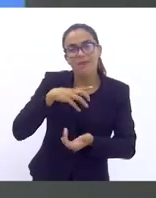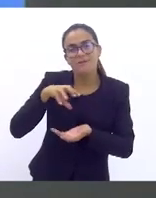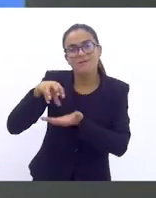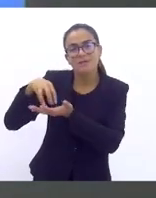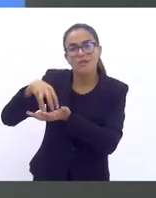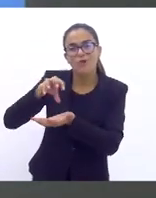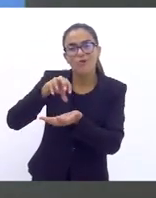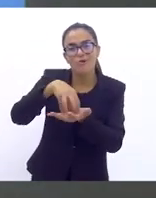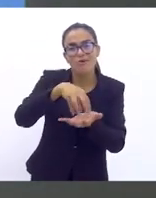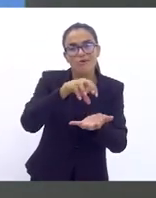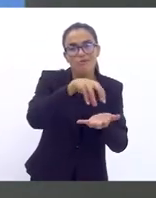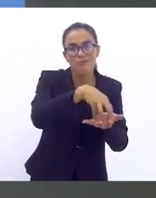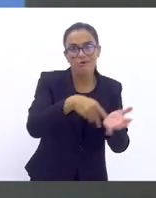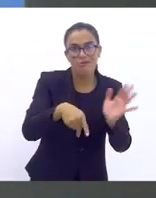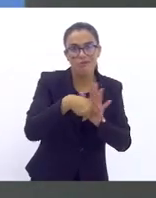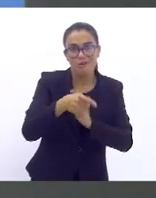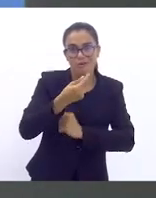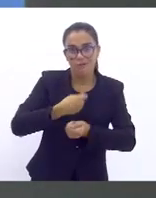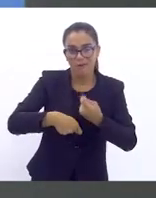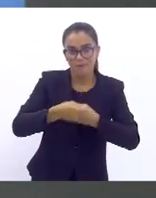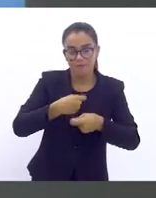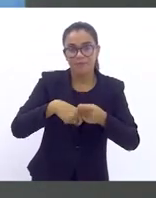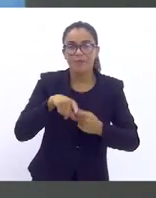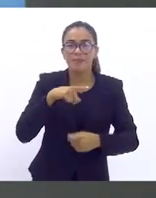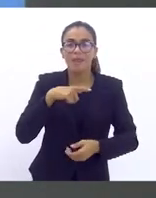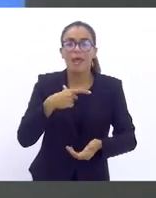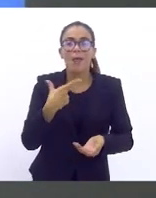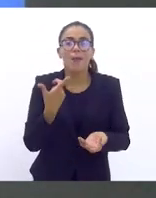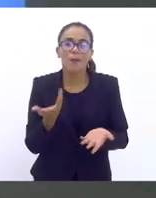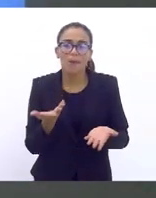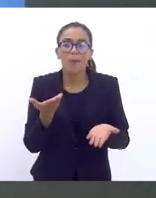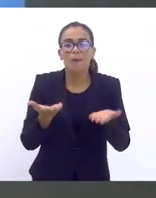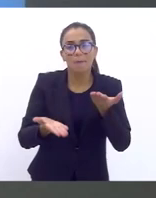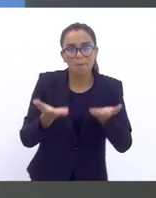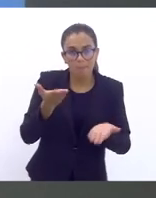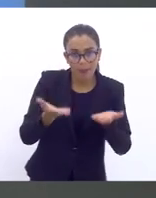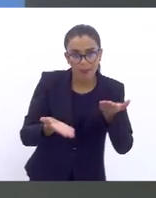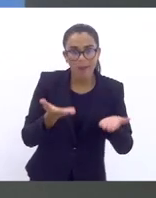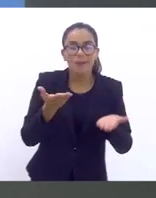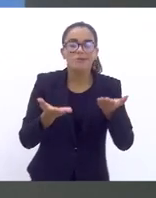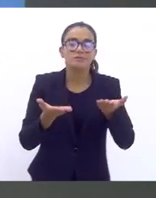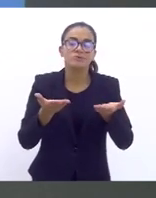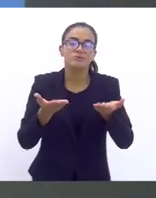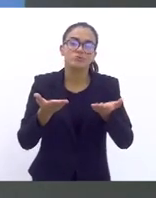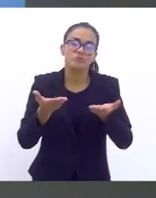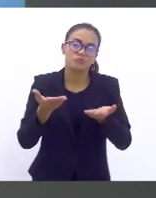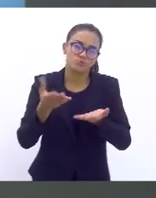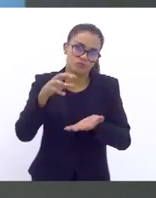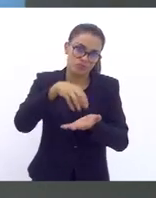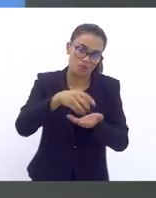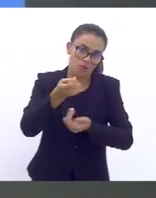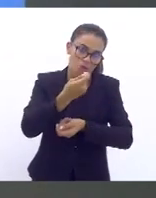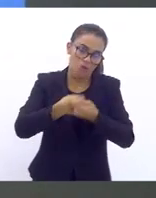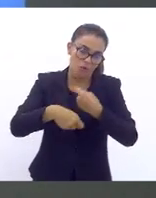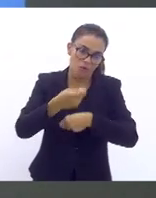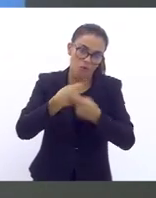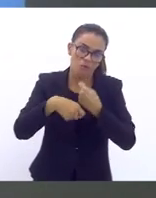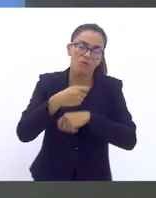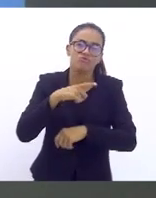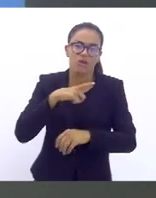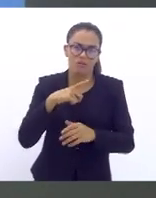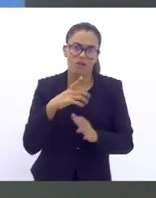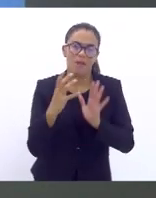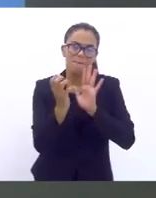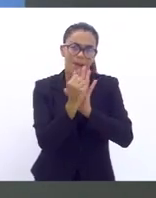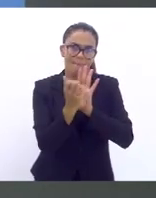economia Então a gente tem o peso do setor na economia Fluminense foi fundamental já tem um histórico